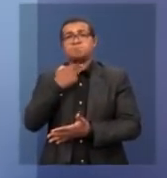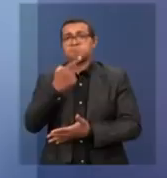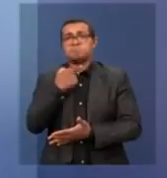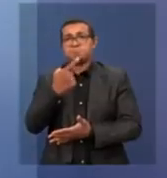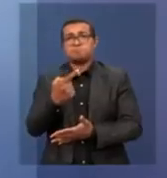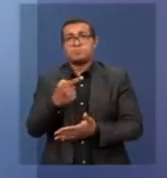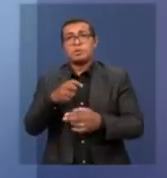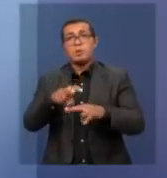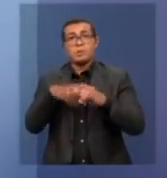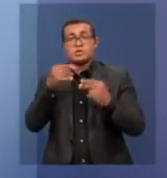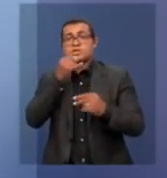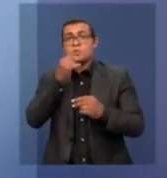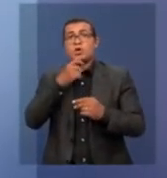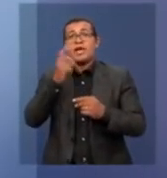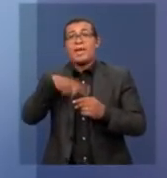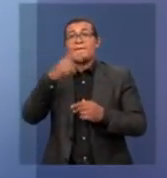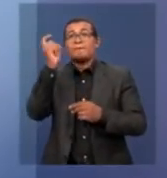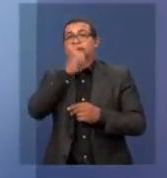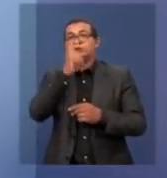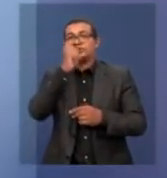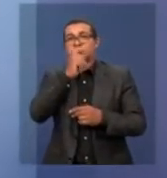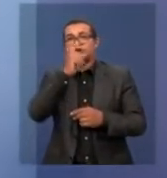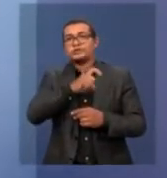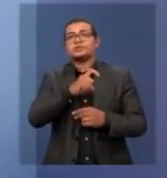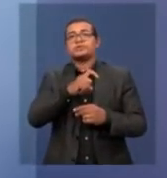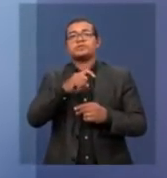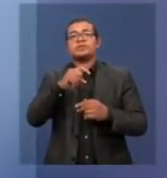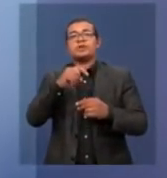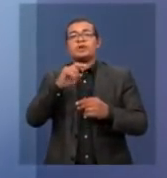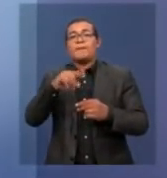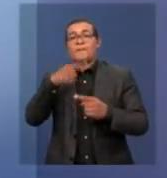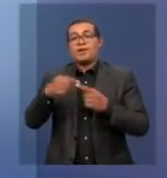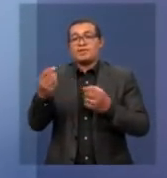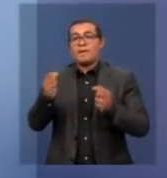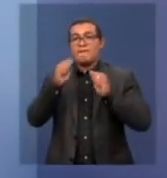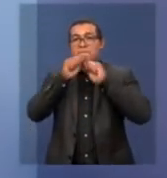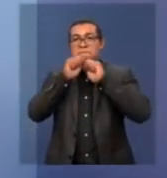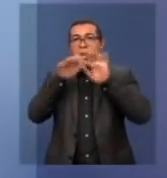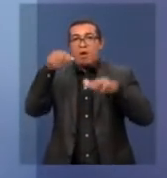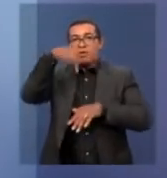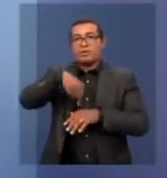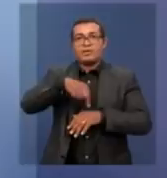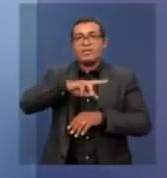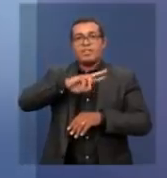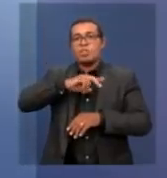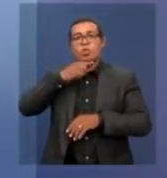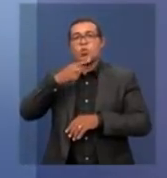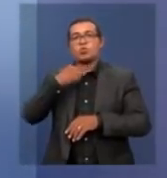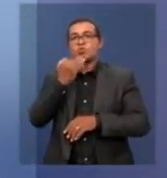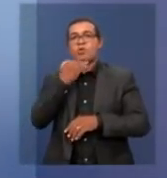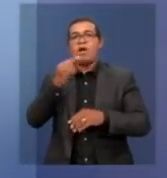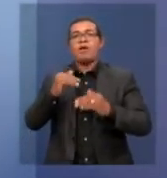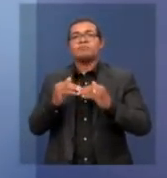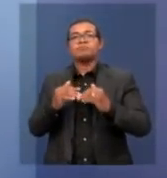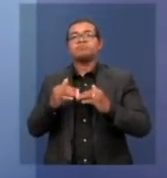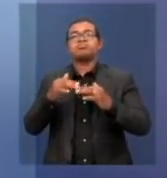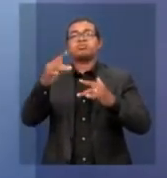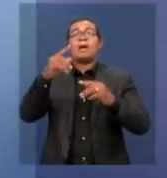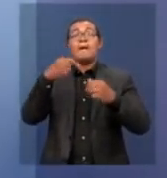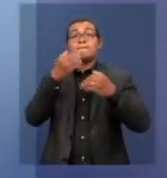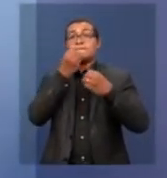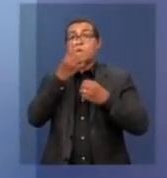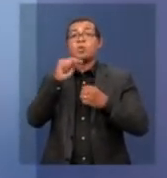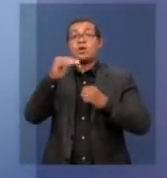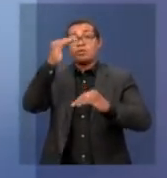as mentiras contadas aqui elas não não vão prosperar tá certo é bom que teria respeitoso com o outro